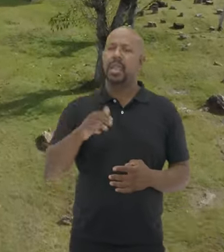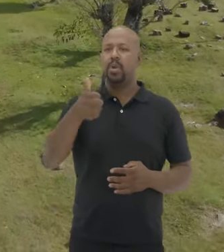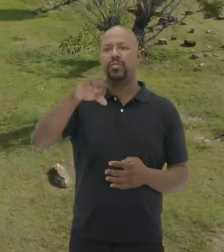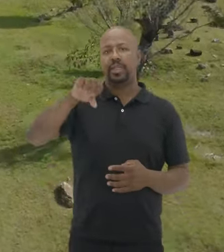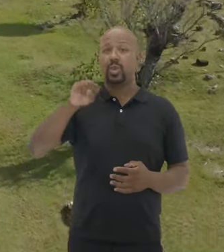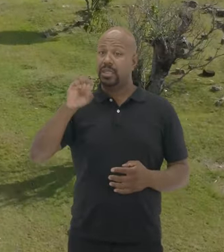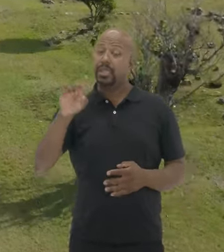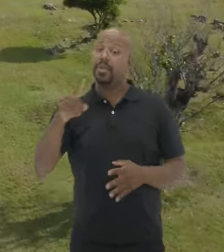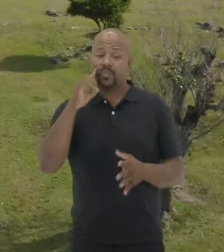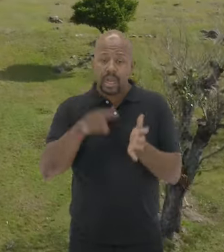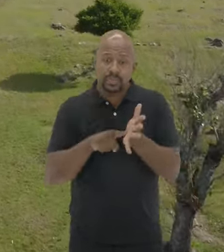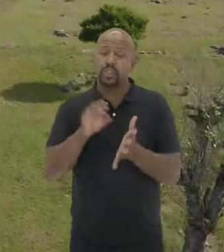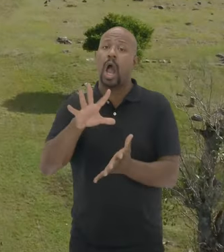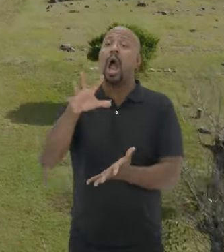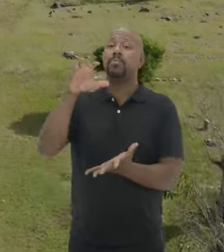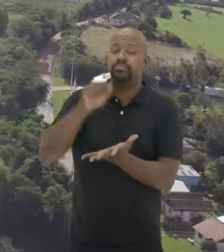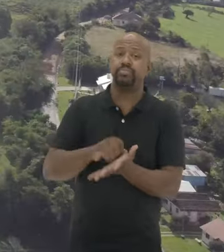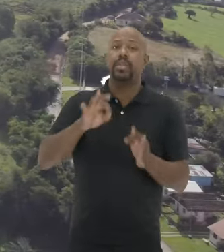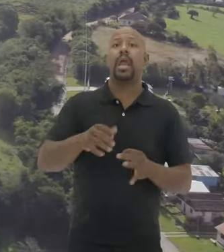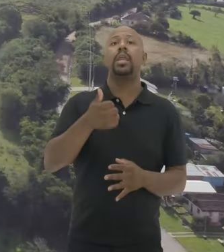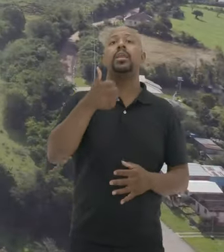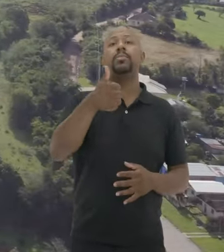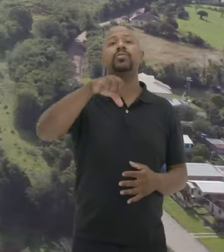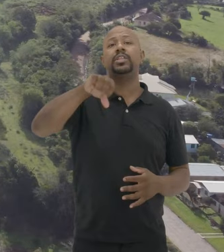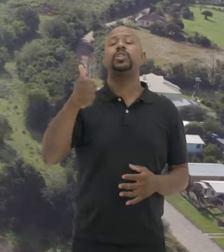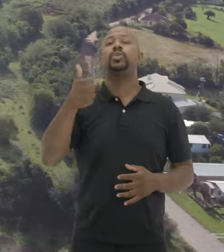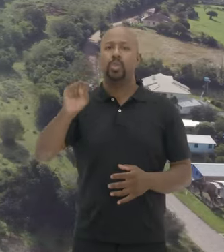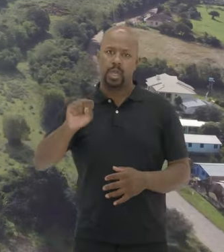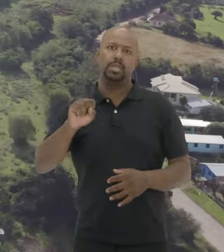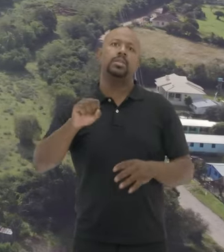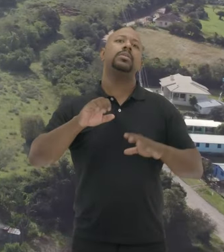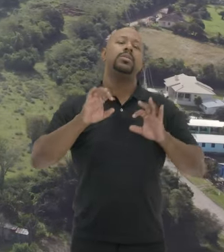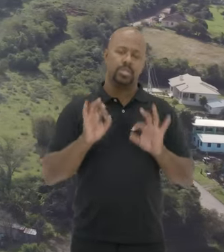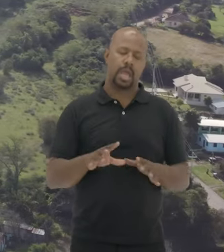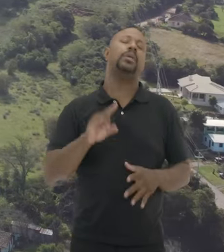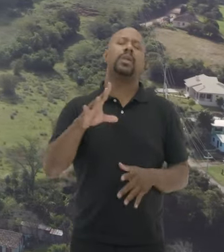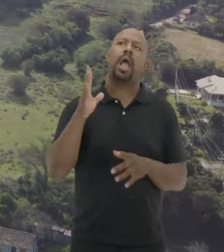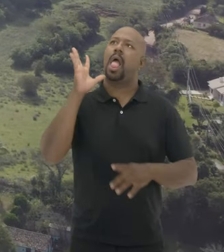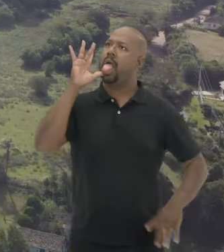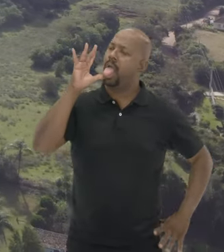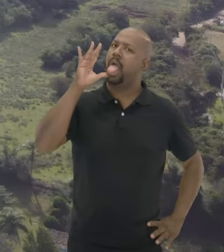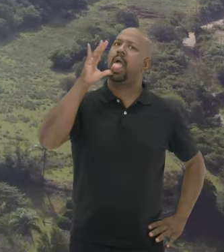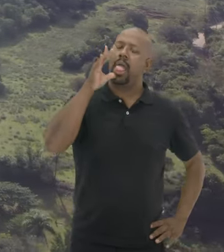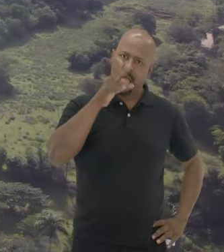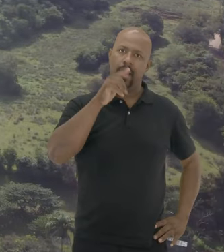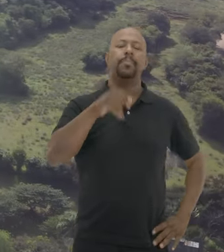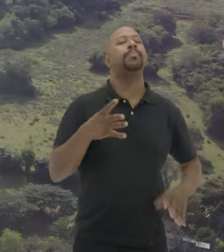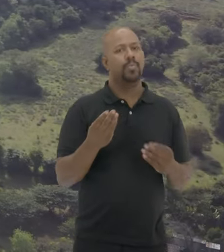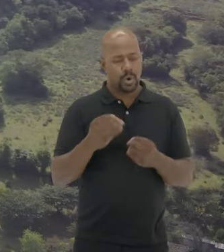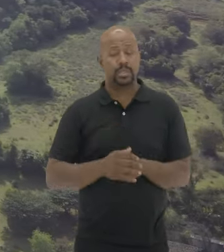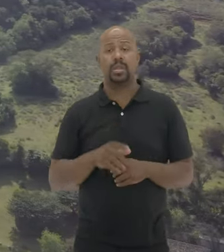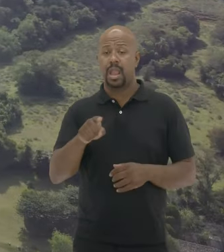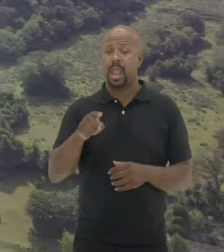1980 mas foi tombado só em 2018 Então demorou bastante é muito tempo né